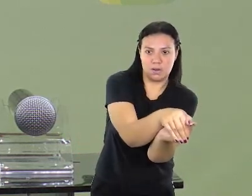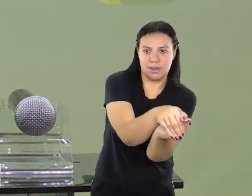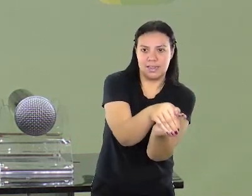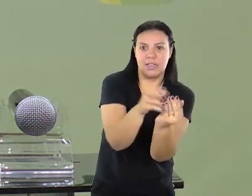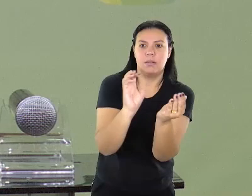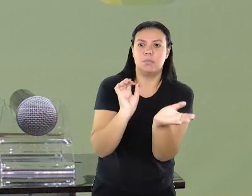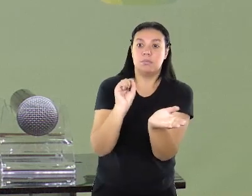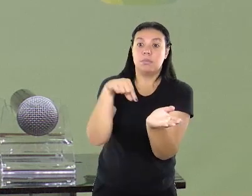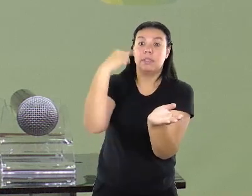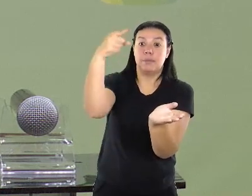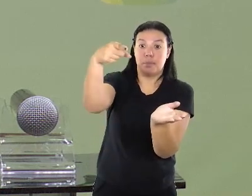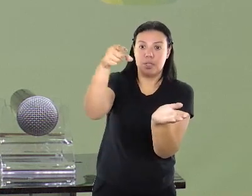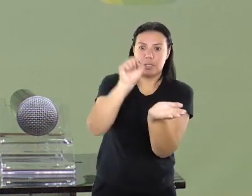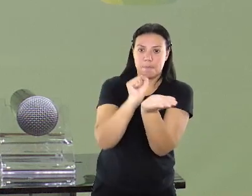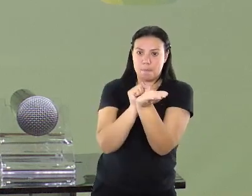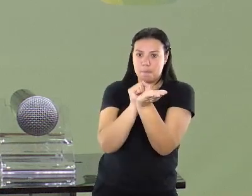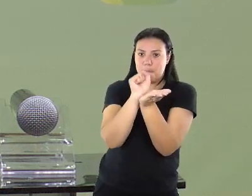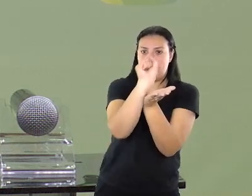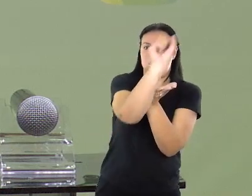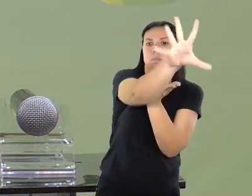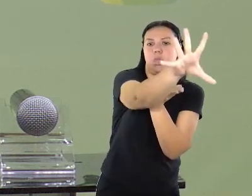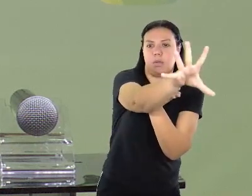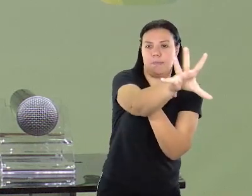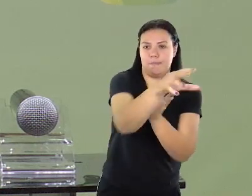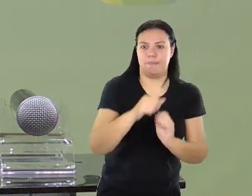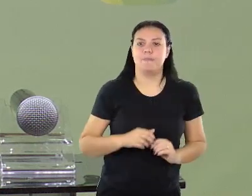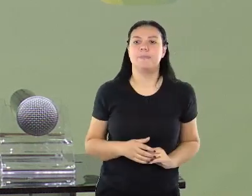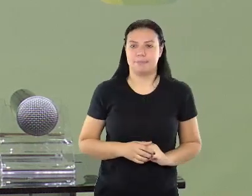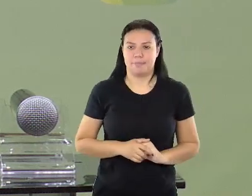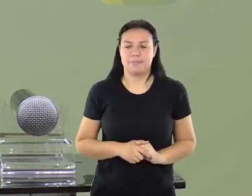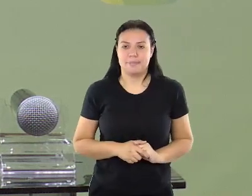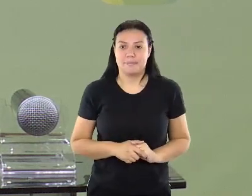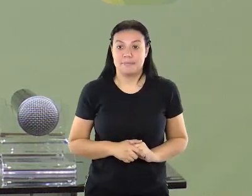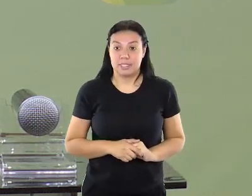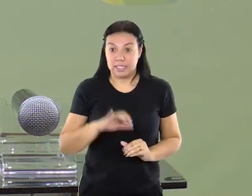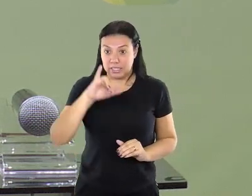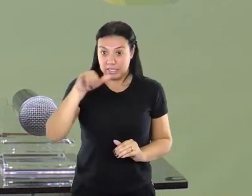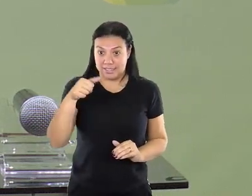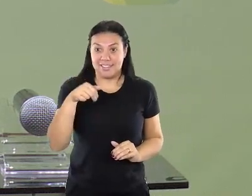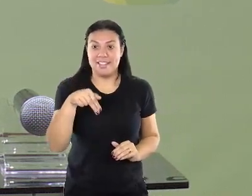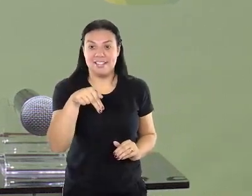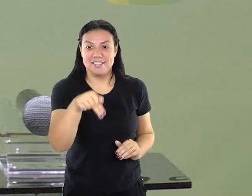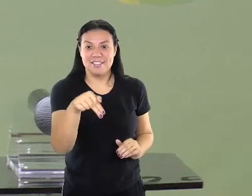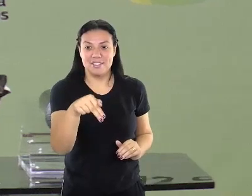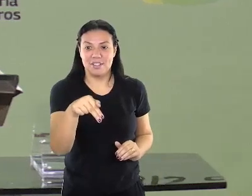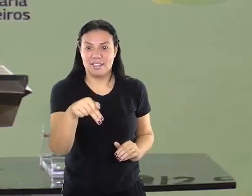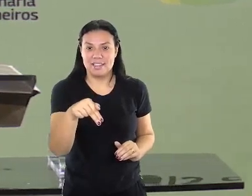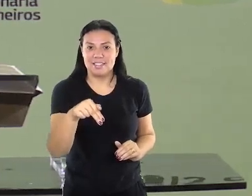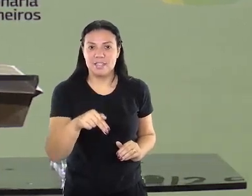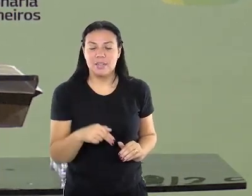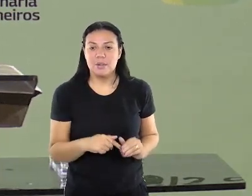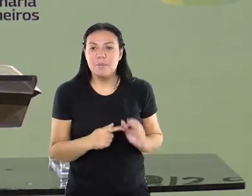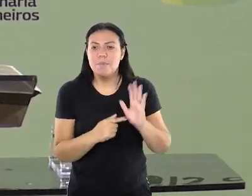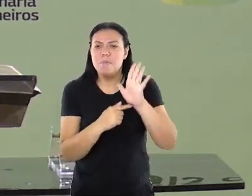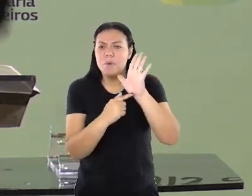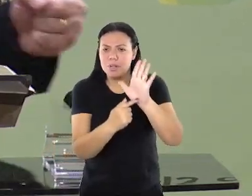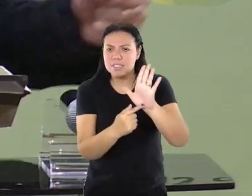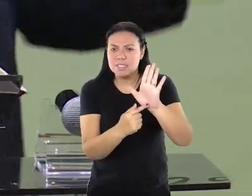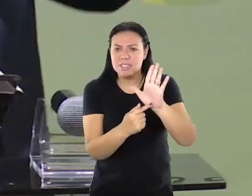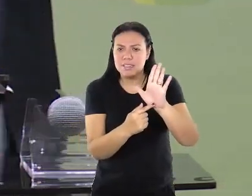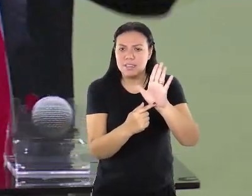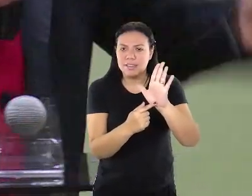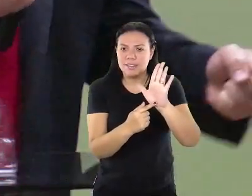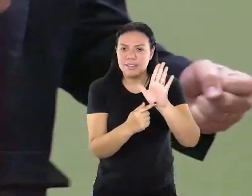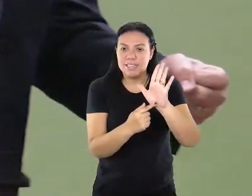É tão interessante, no versículo 12, que Jonas, ele revela que está disposto